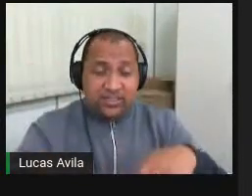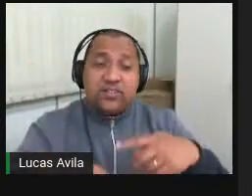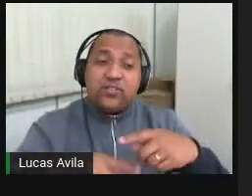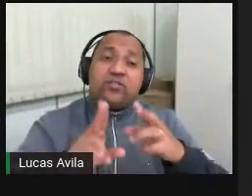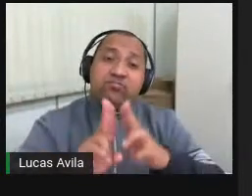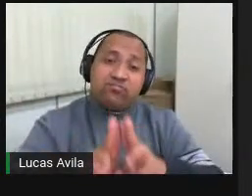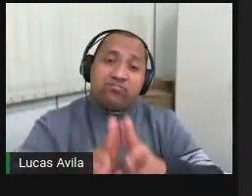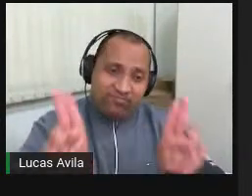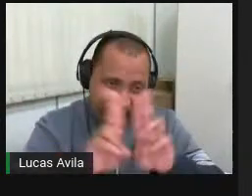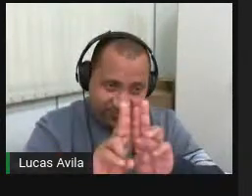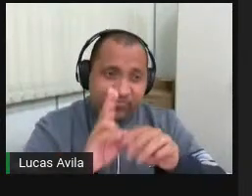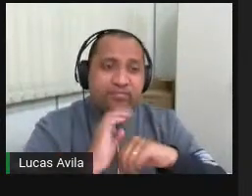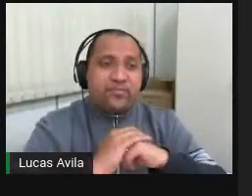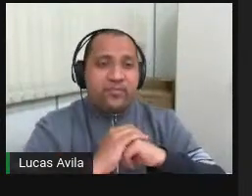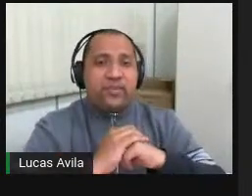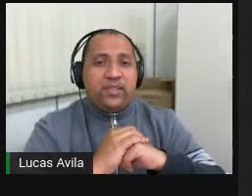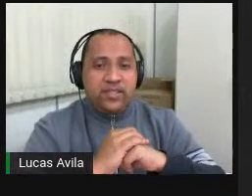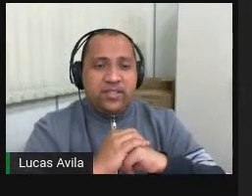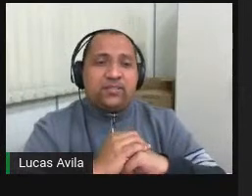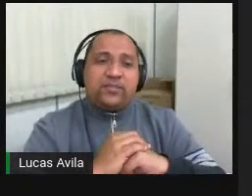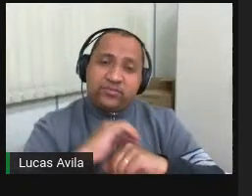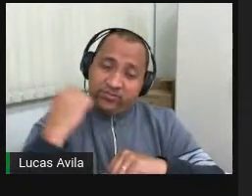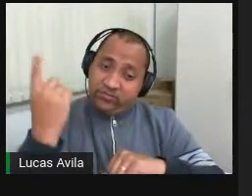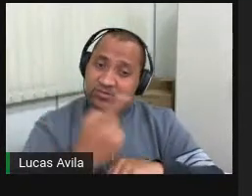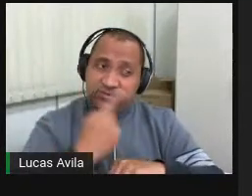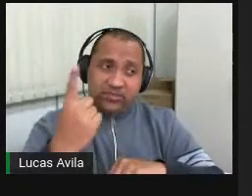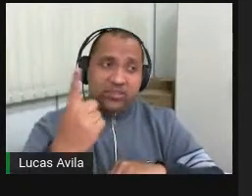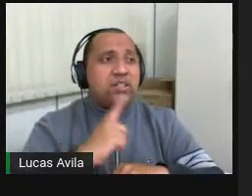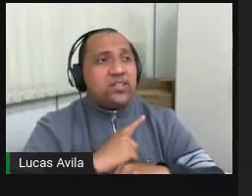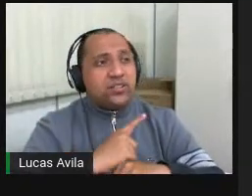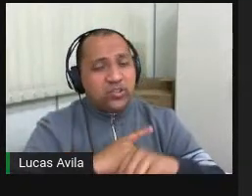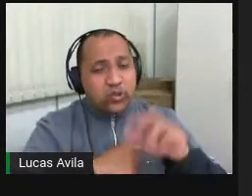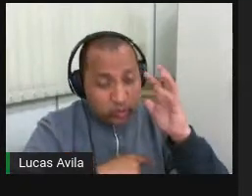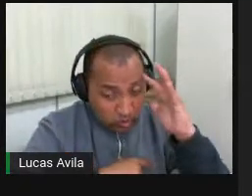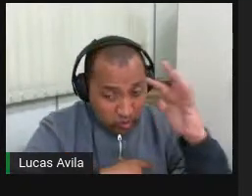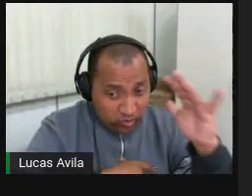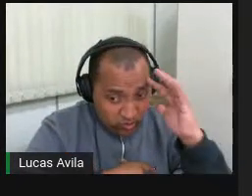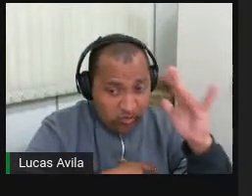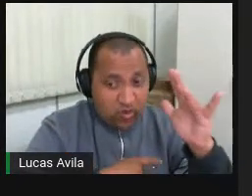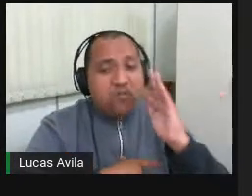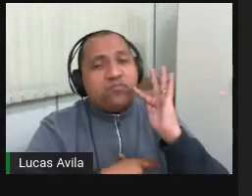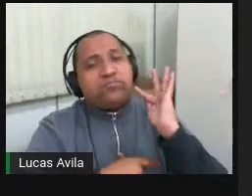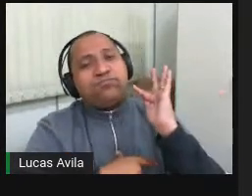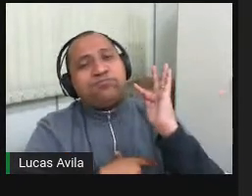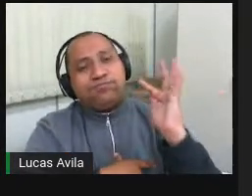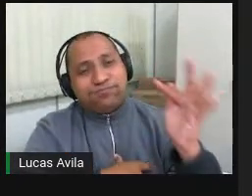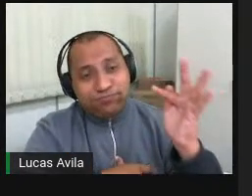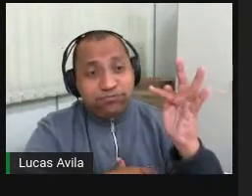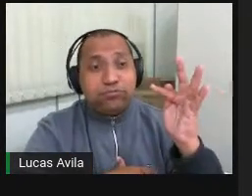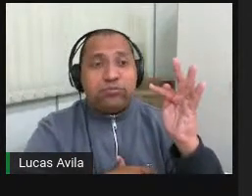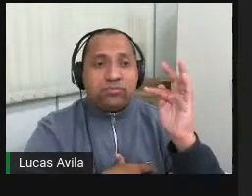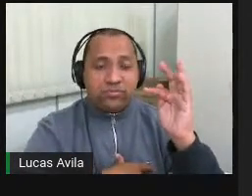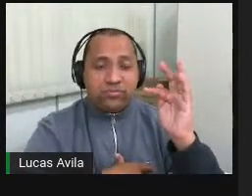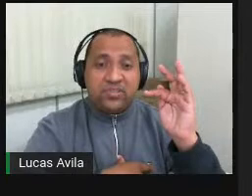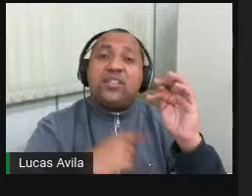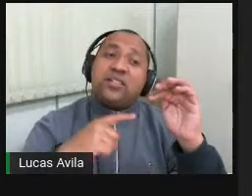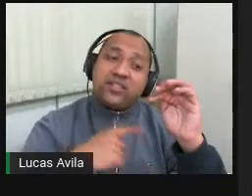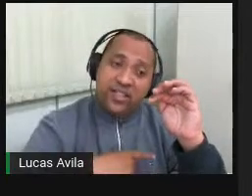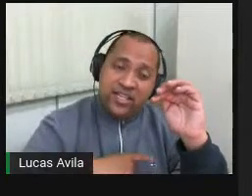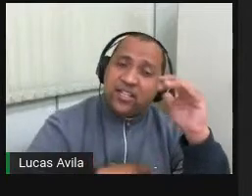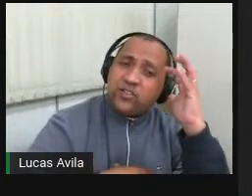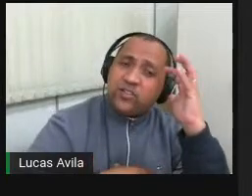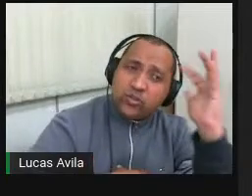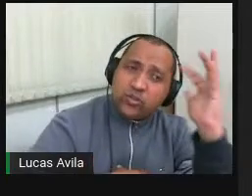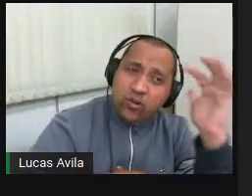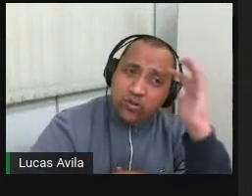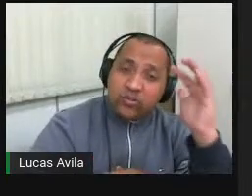conosco. Sejam, né, este sonho do futuro. O futuro se faz com os sonhos que nós